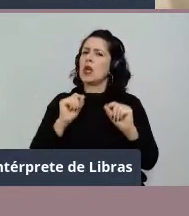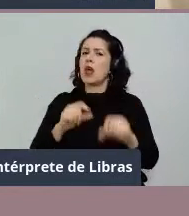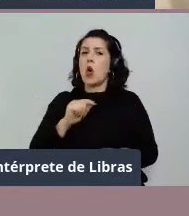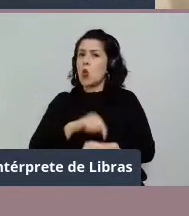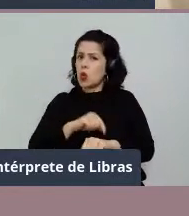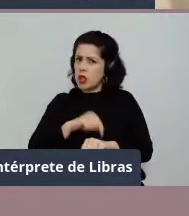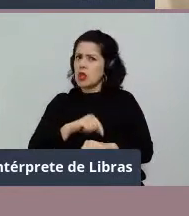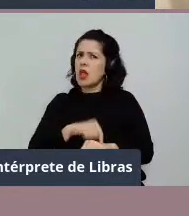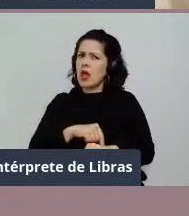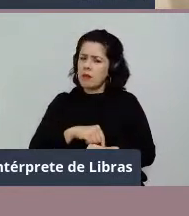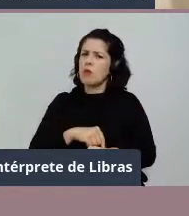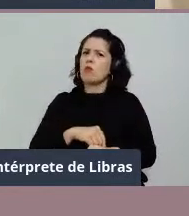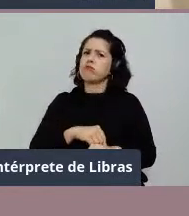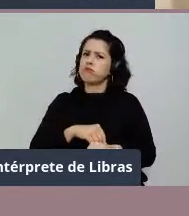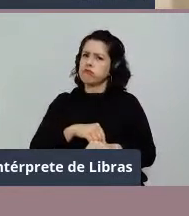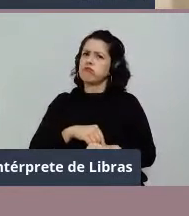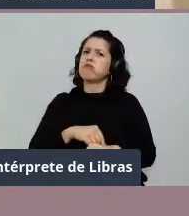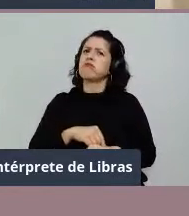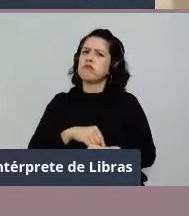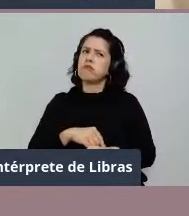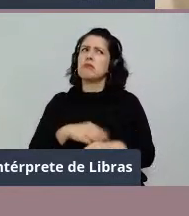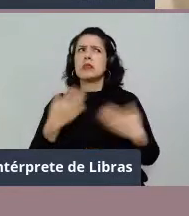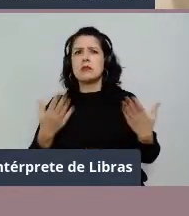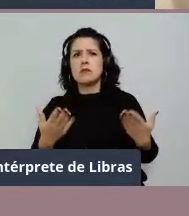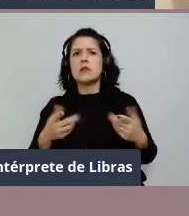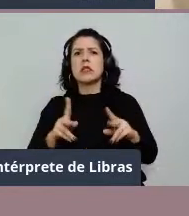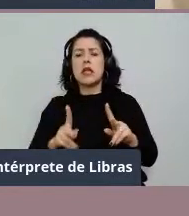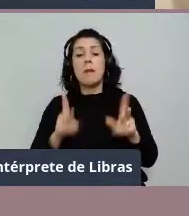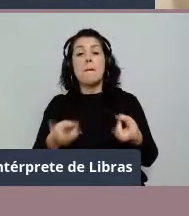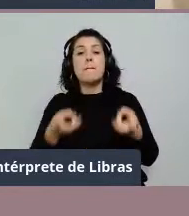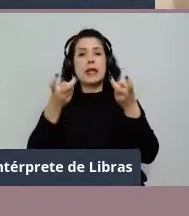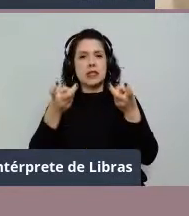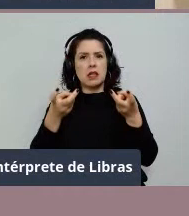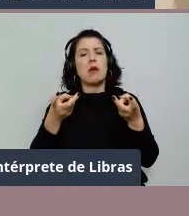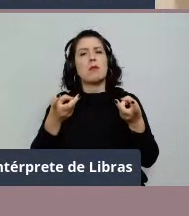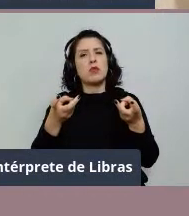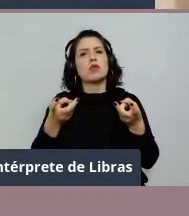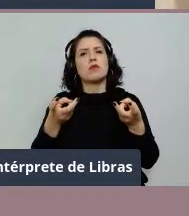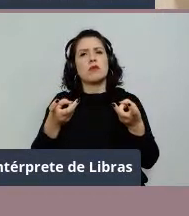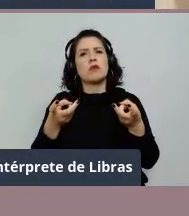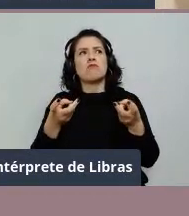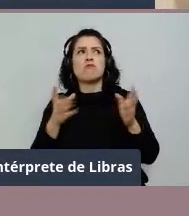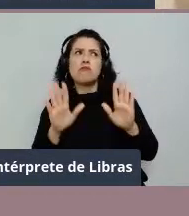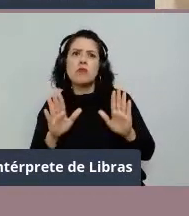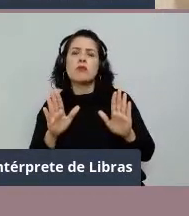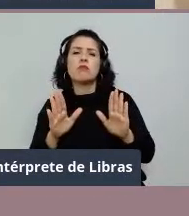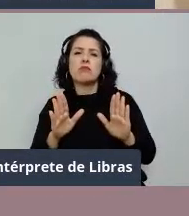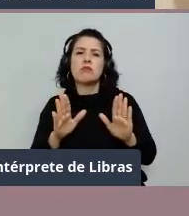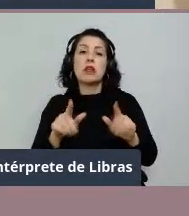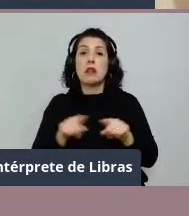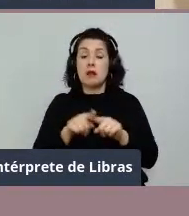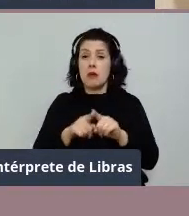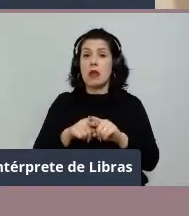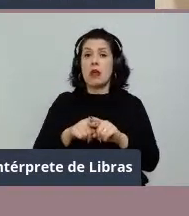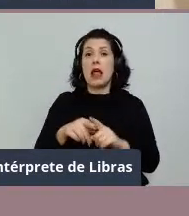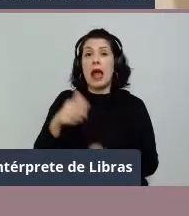o tempo se manifesta, né? Tanto ali no jato de tinta azul, como